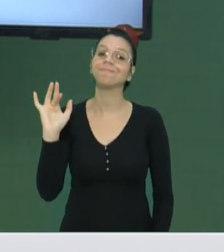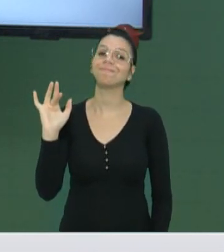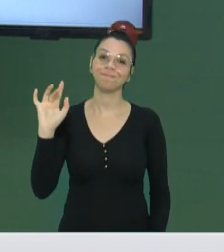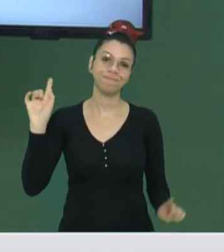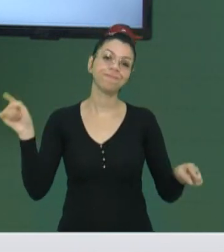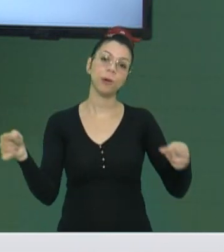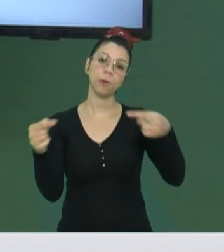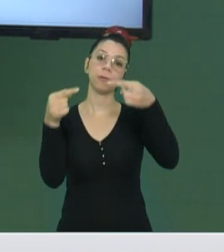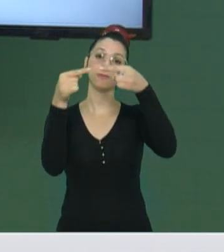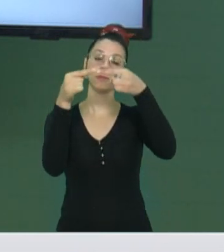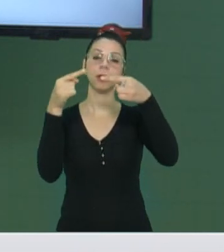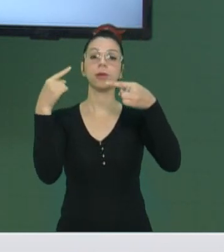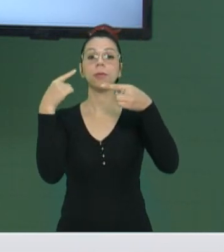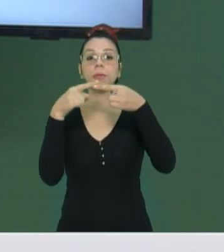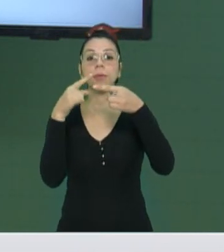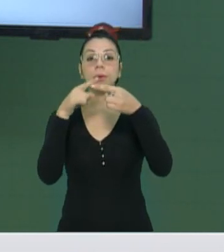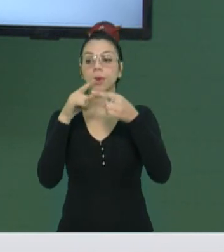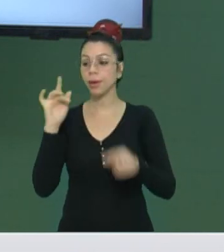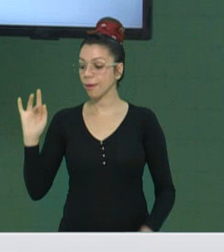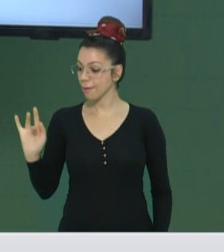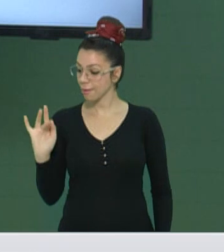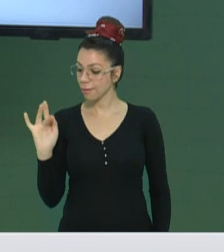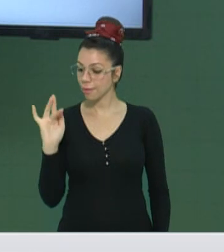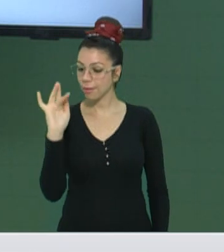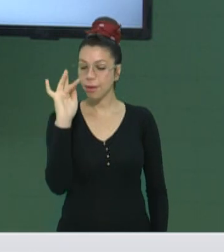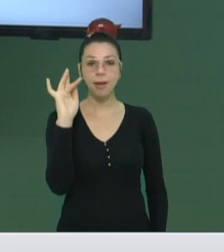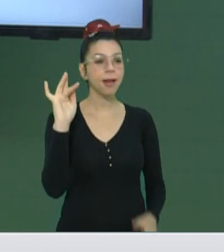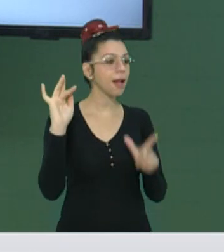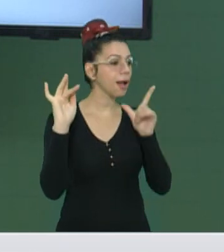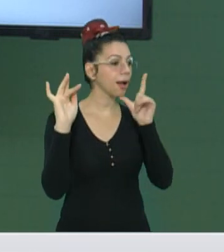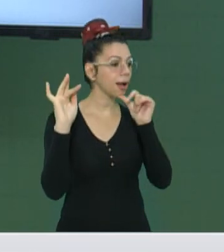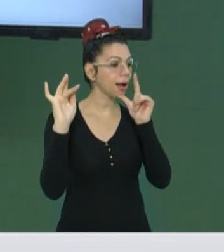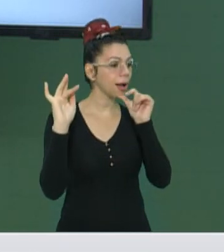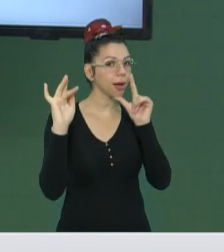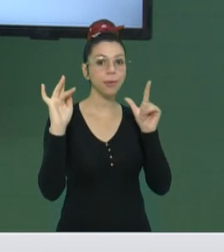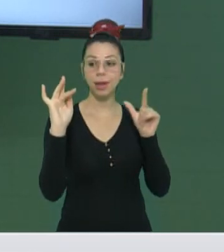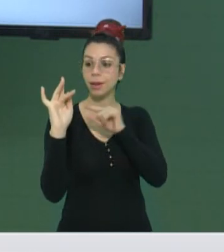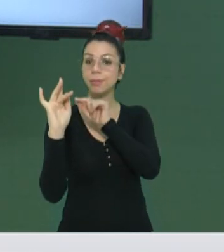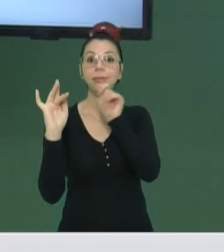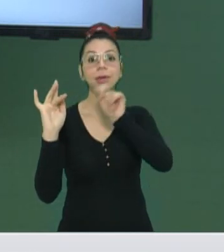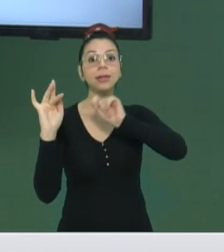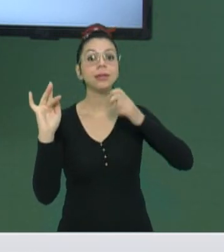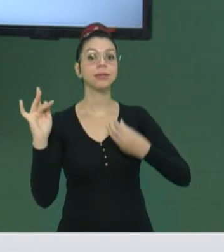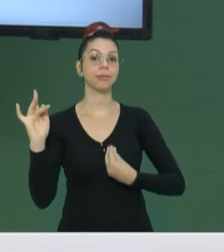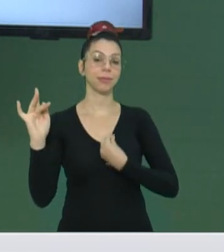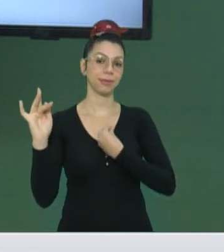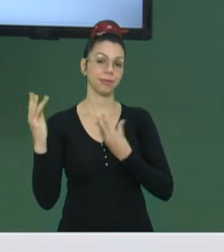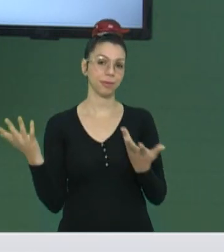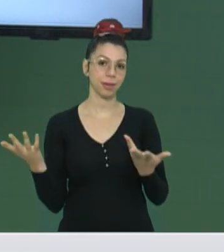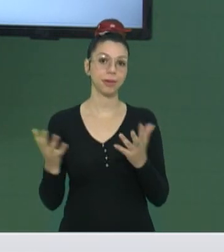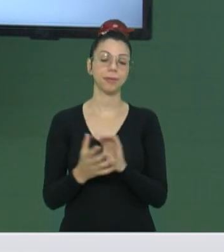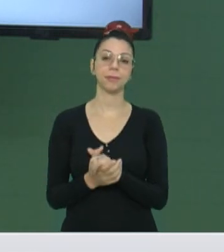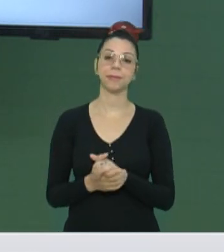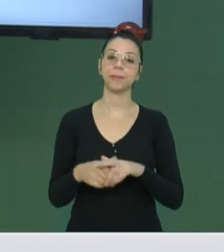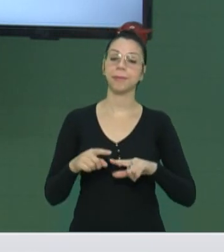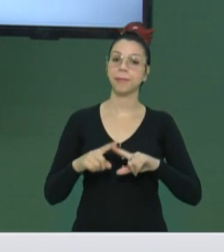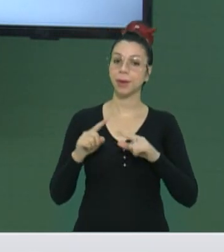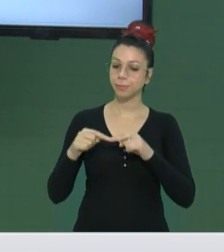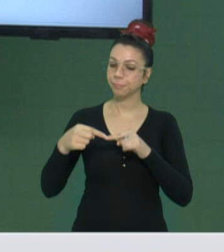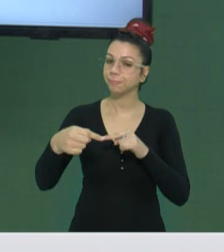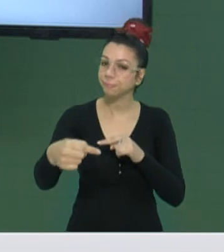água para viver. Nós precisamos da água para viver. Temos coisas em comum. Só que ali na frente a gente é inimigo,